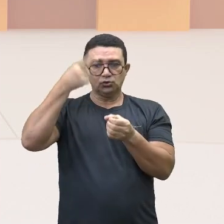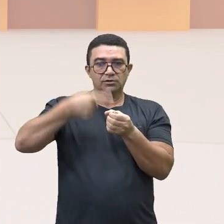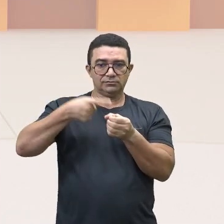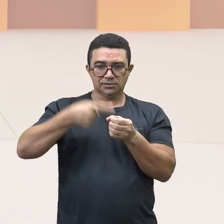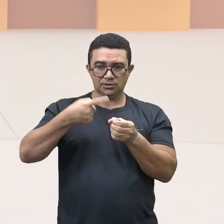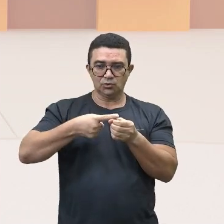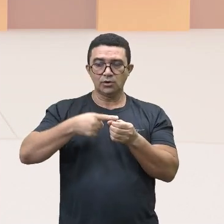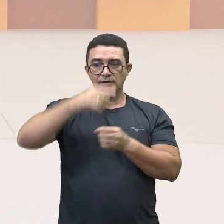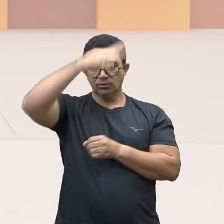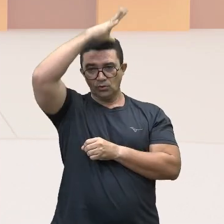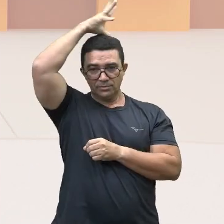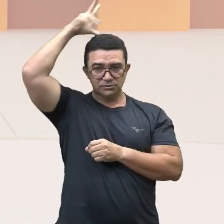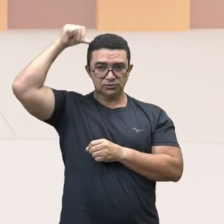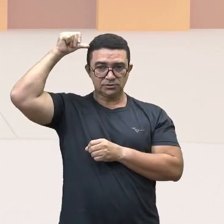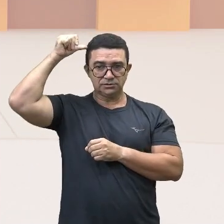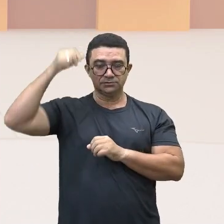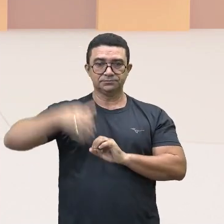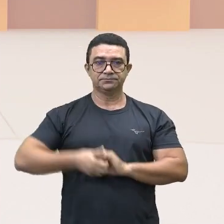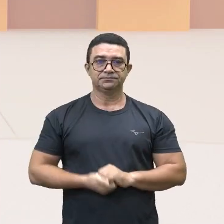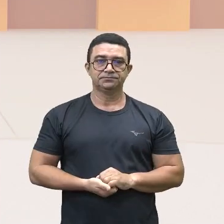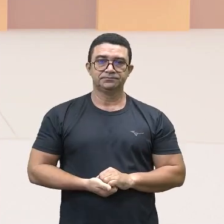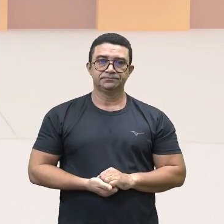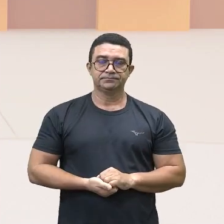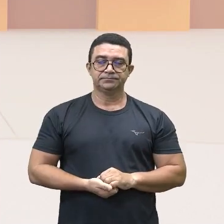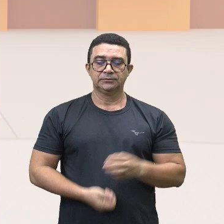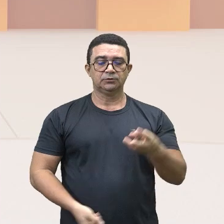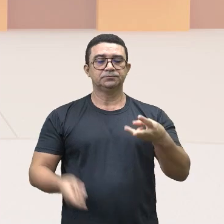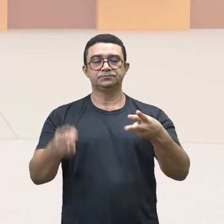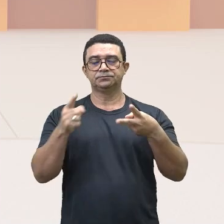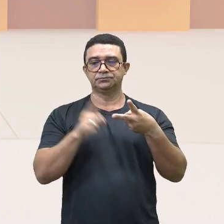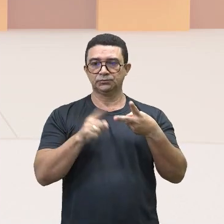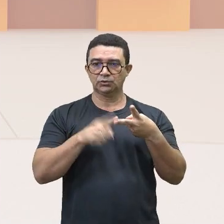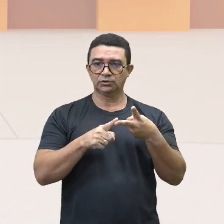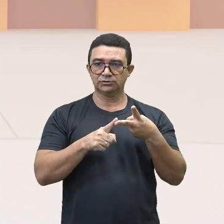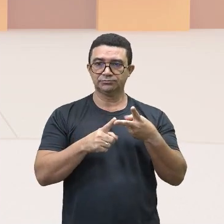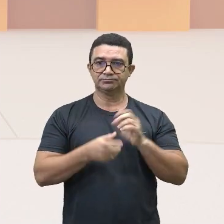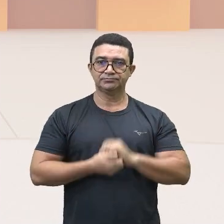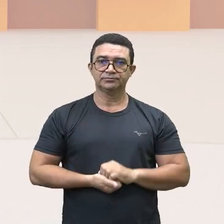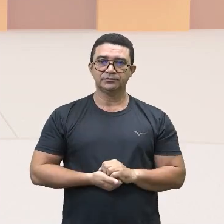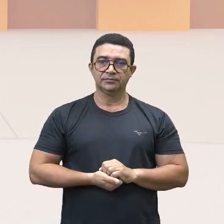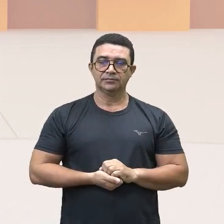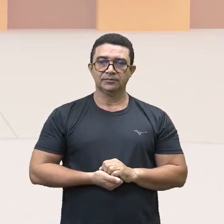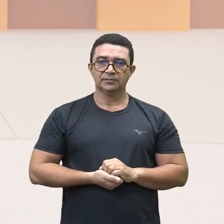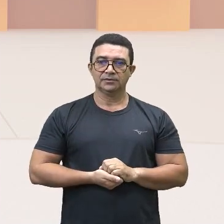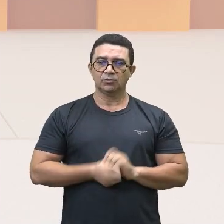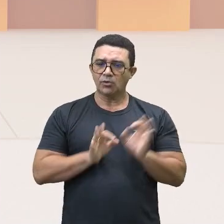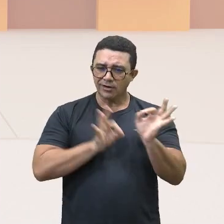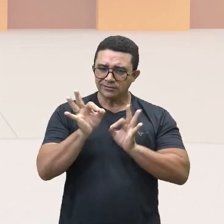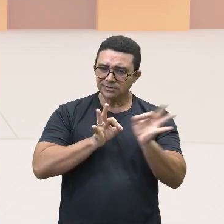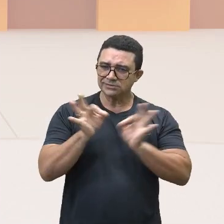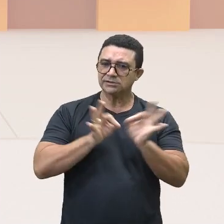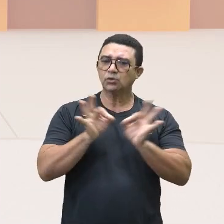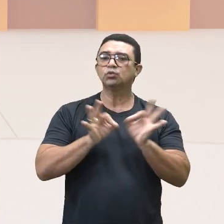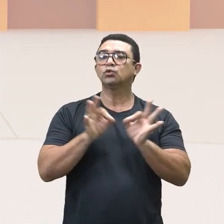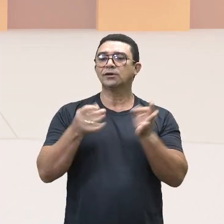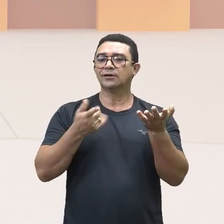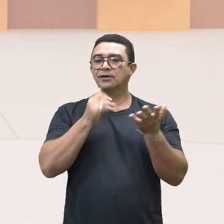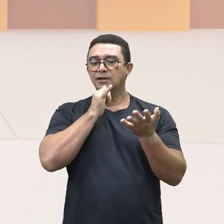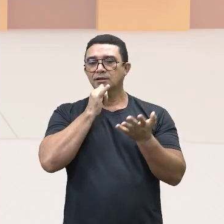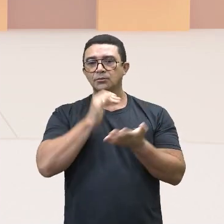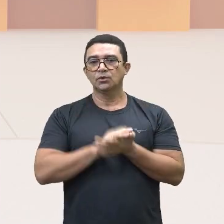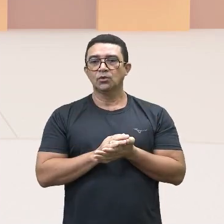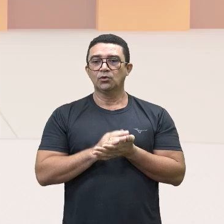interior do Amazonas, certo? Segundo passo, formação da agenda pública. Como que os governantes